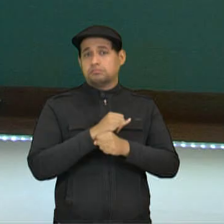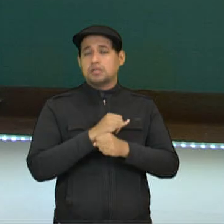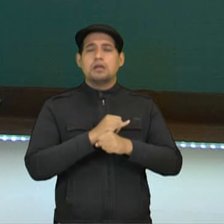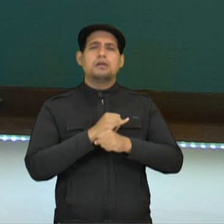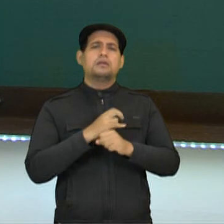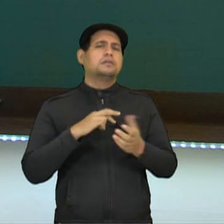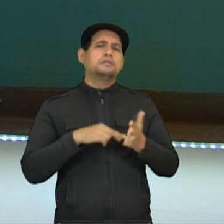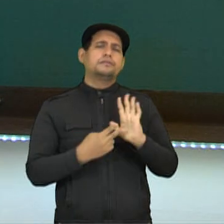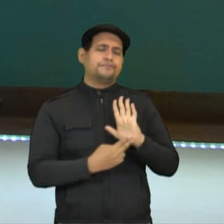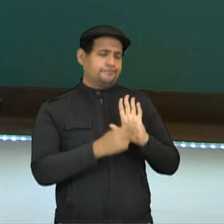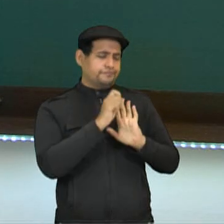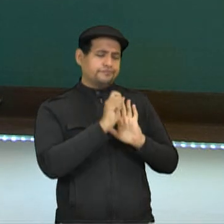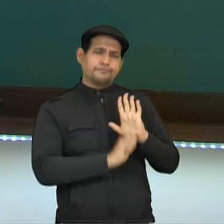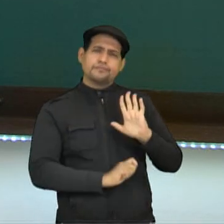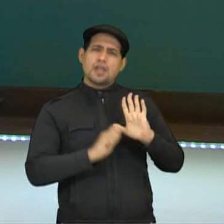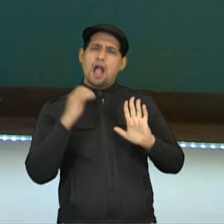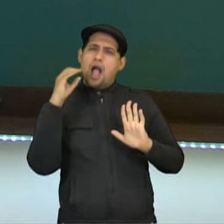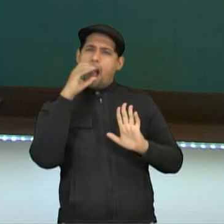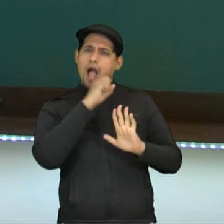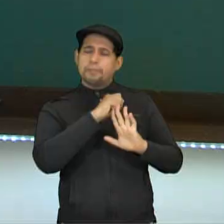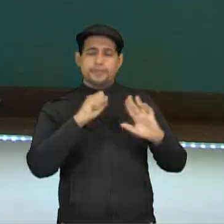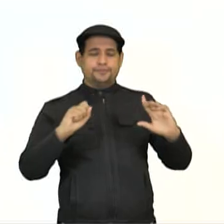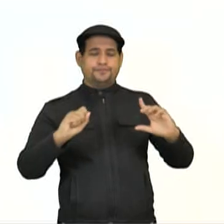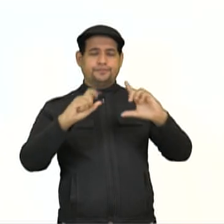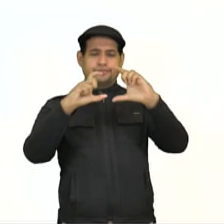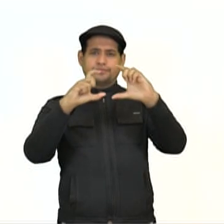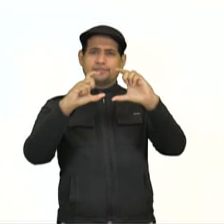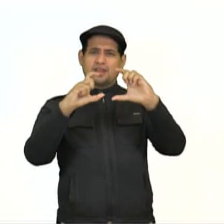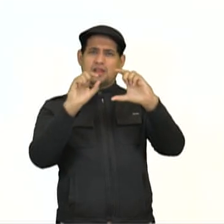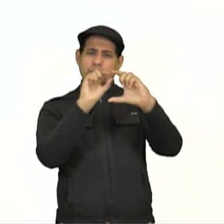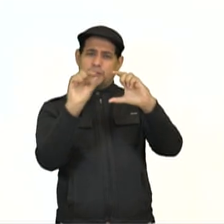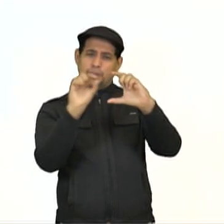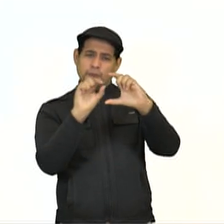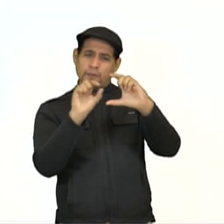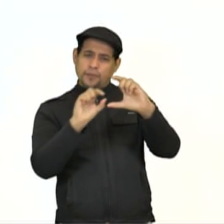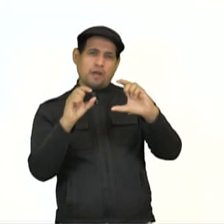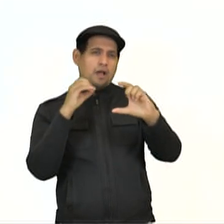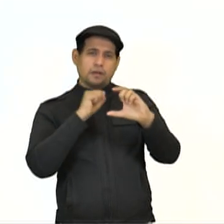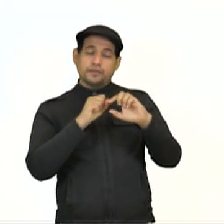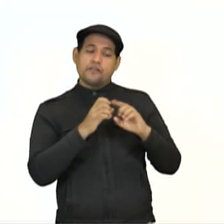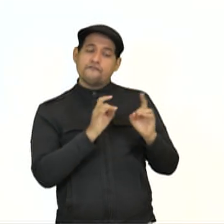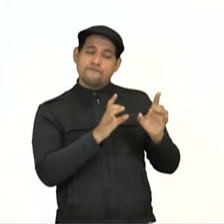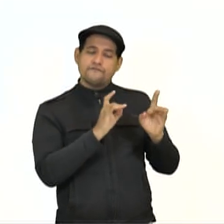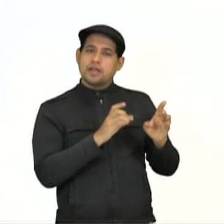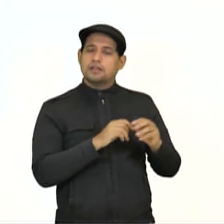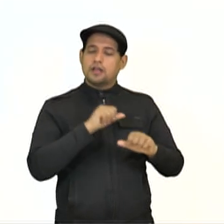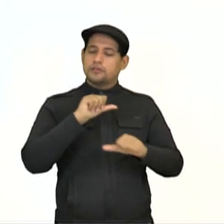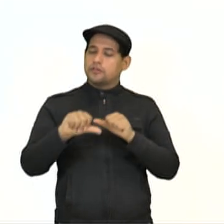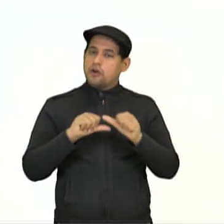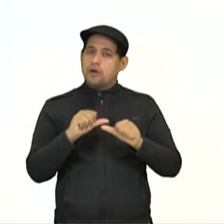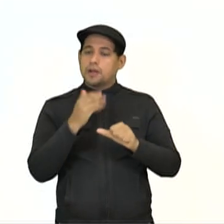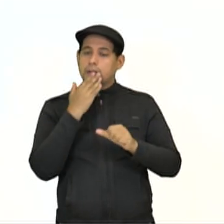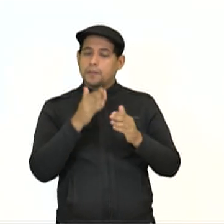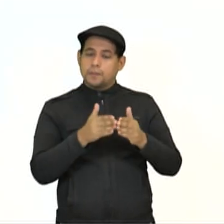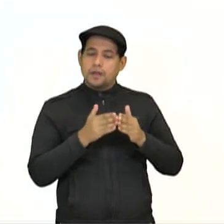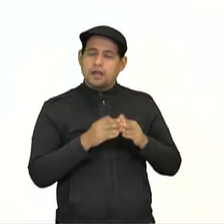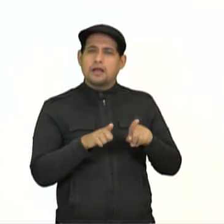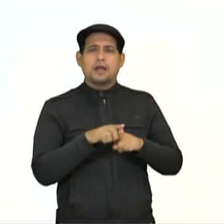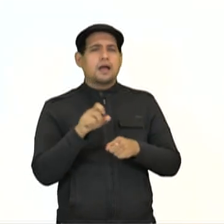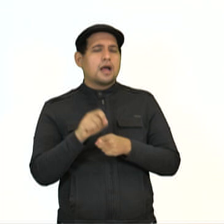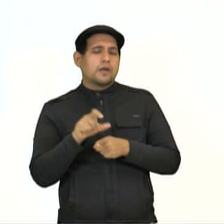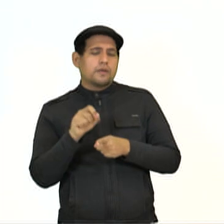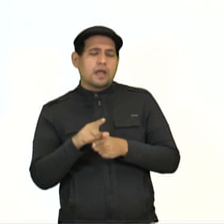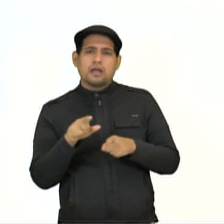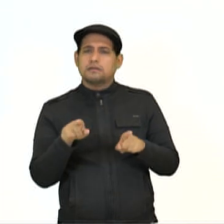São aqueles textos breves que se encontram nas seções de vendas, trocas, empréstimos,